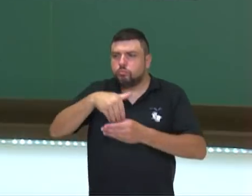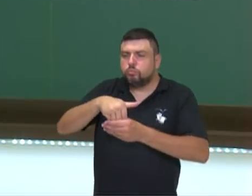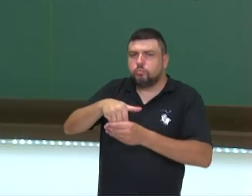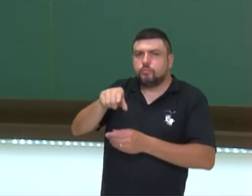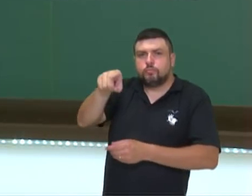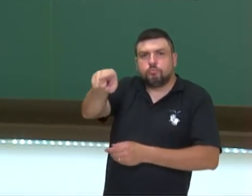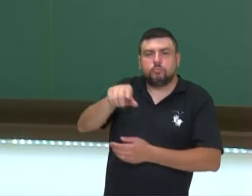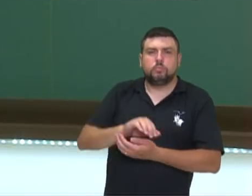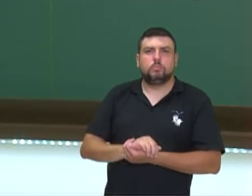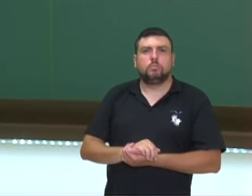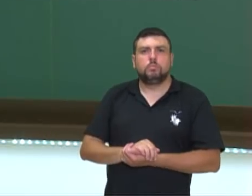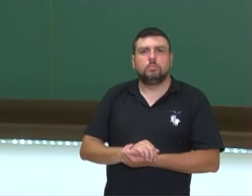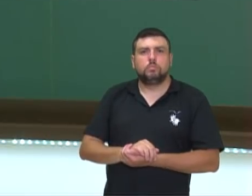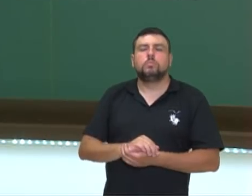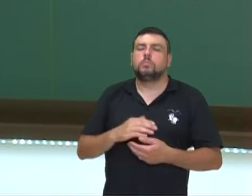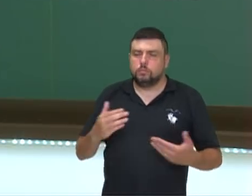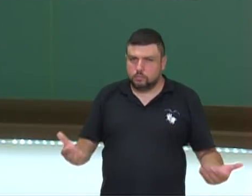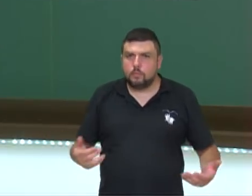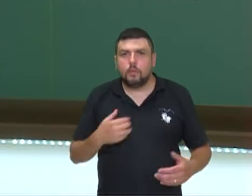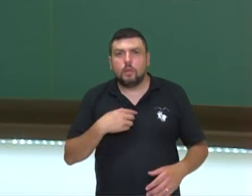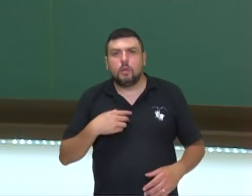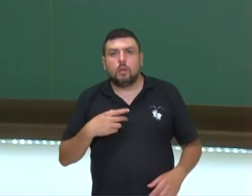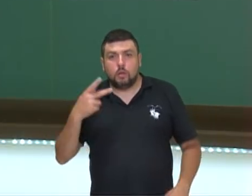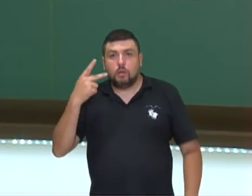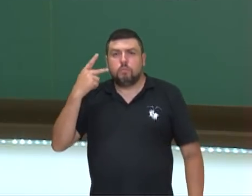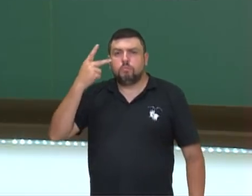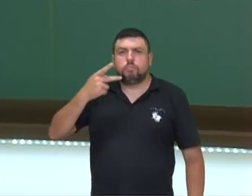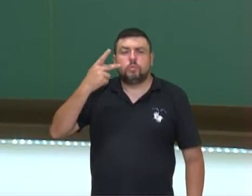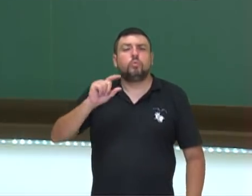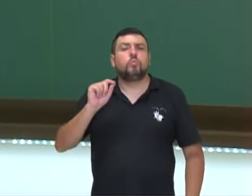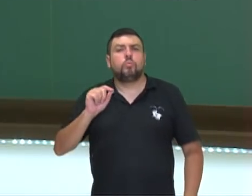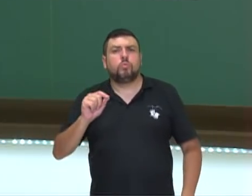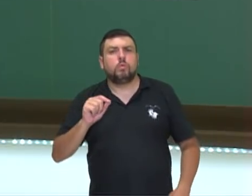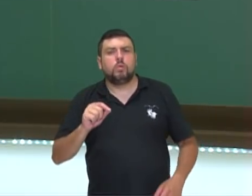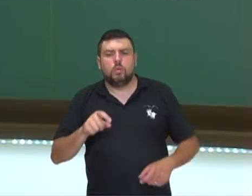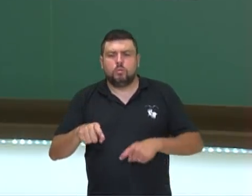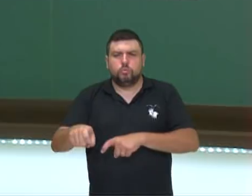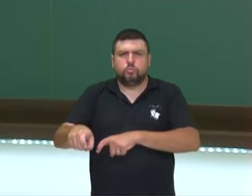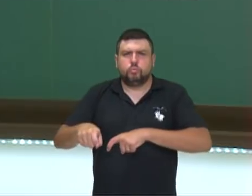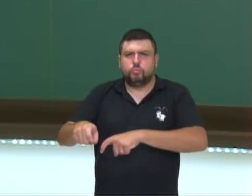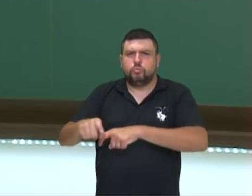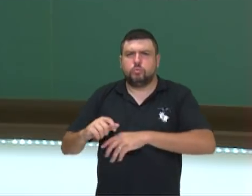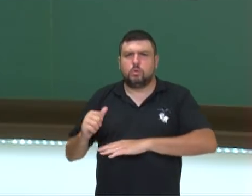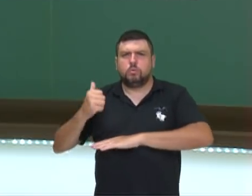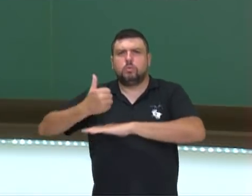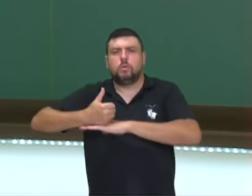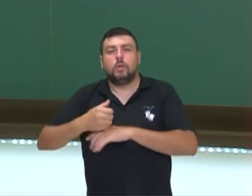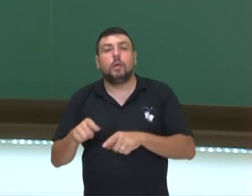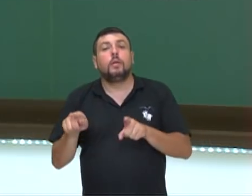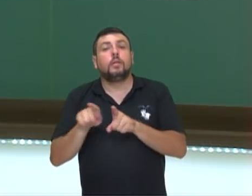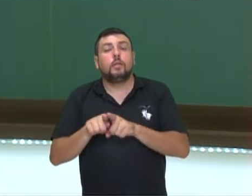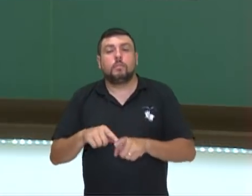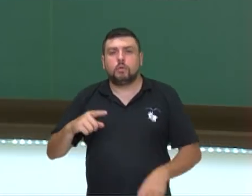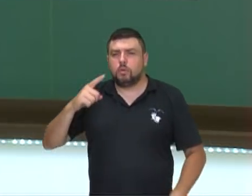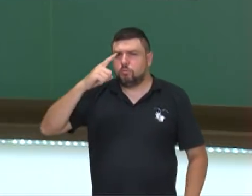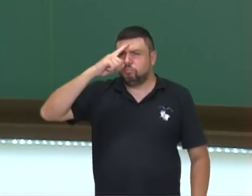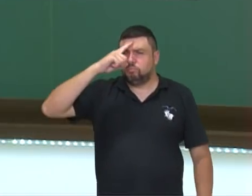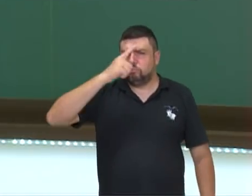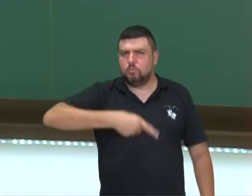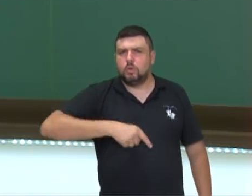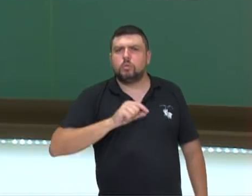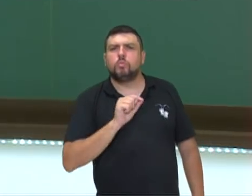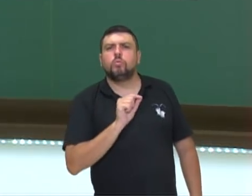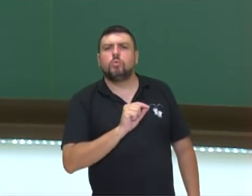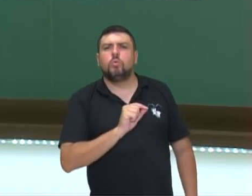Muitos desses políticos eram grandes fazendeiros e eles eram também coronéis, efetivamente, mas coronéis da